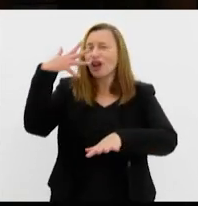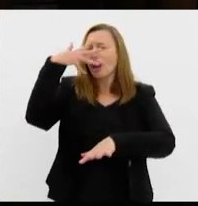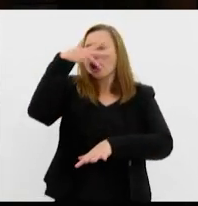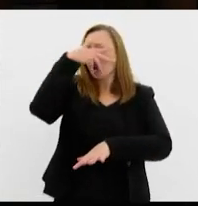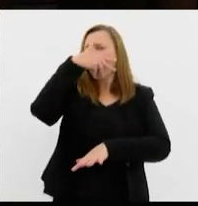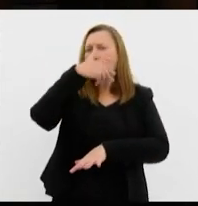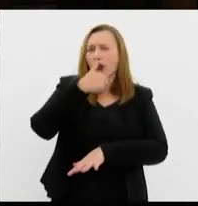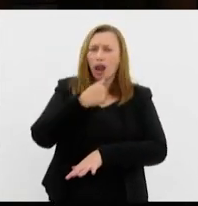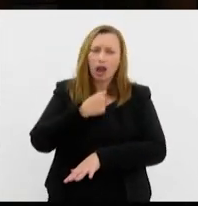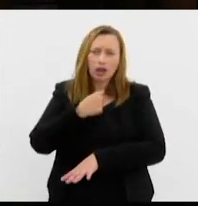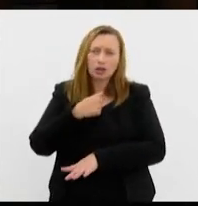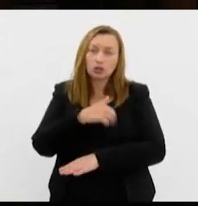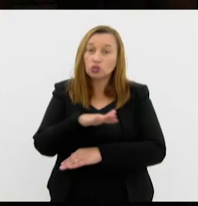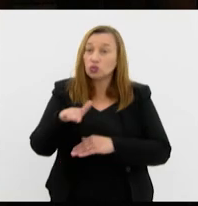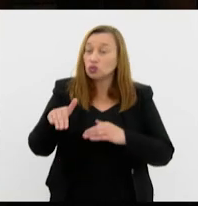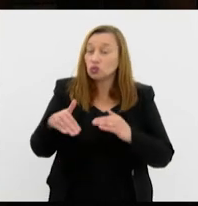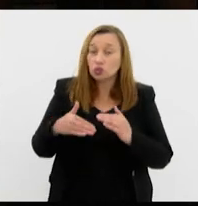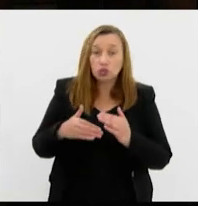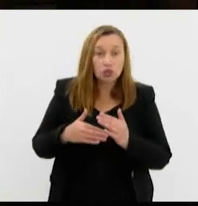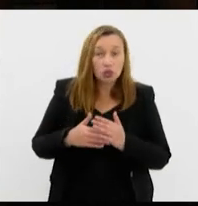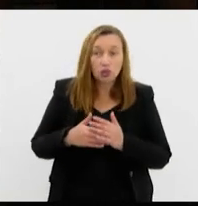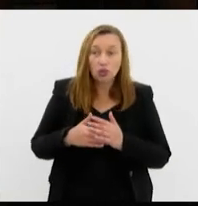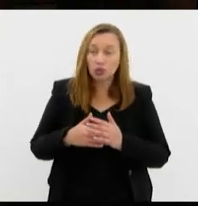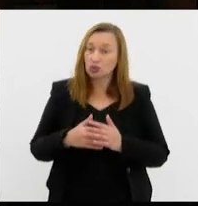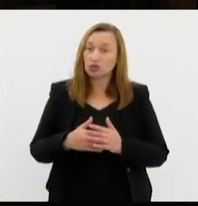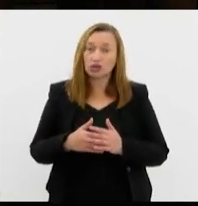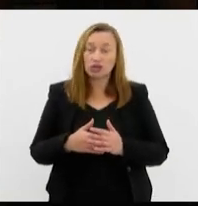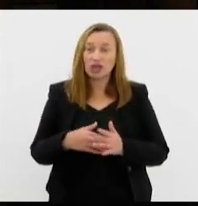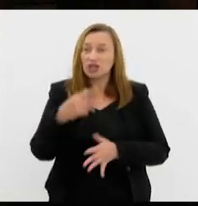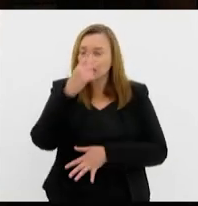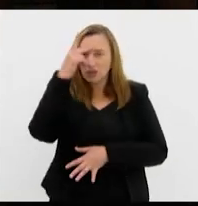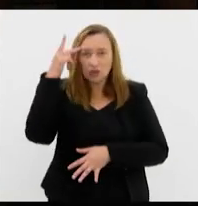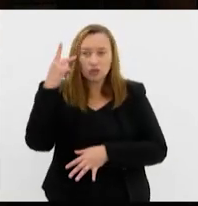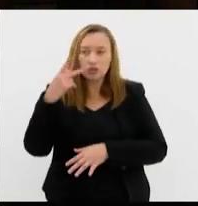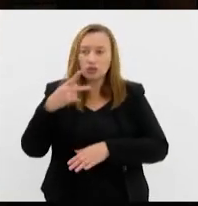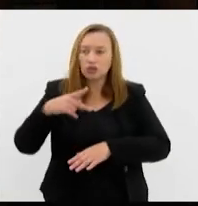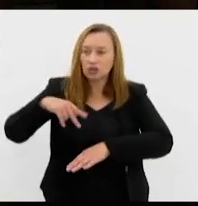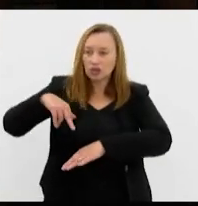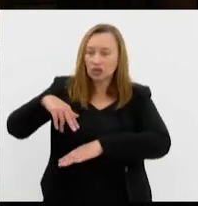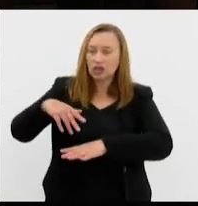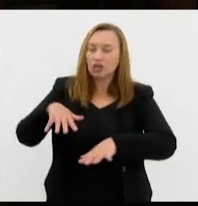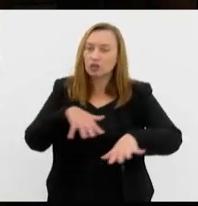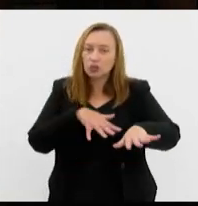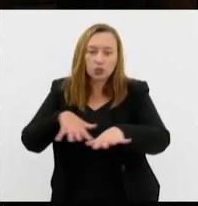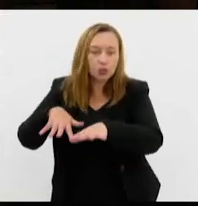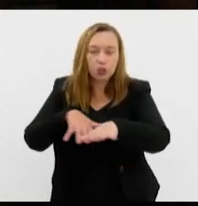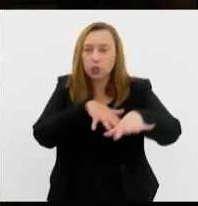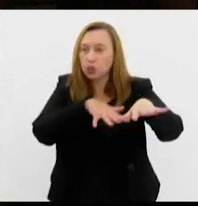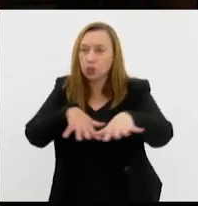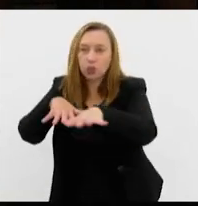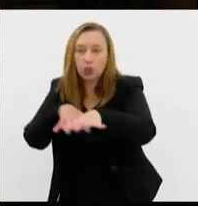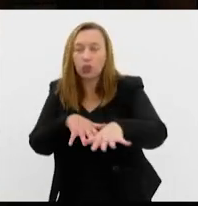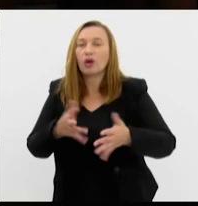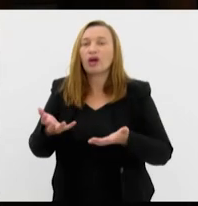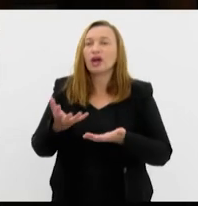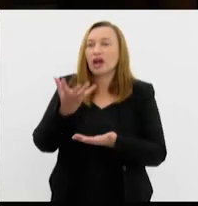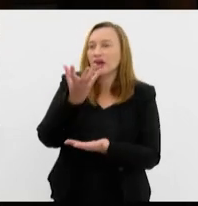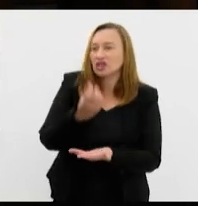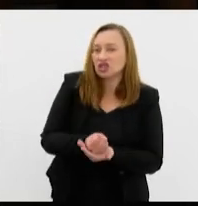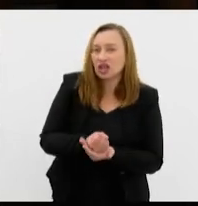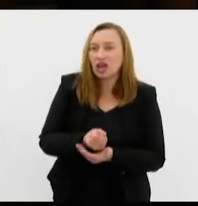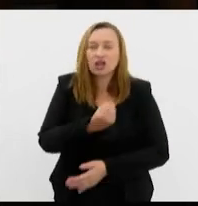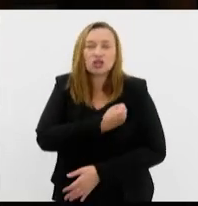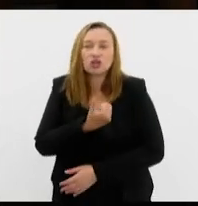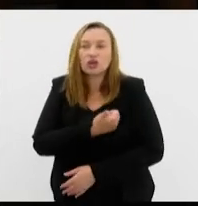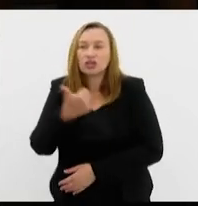mundo, todas as agremiações desfilando, não tivemos nenhum constrangimento. Quero registrar nota 10